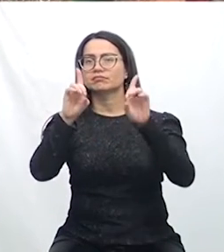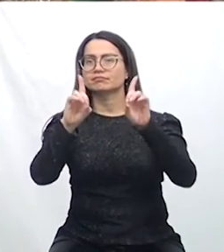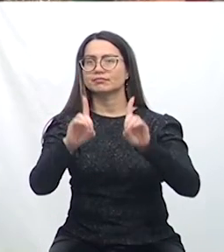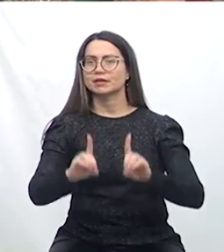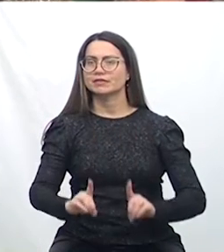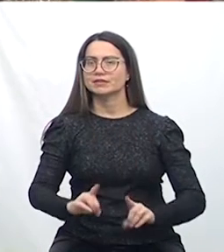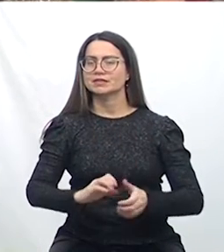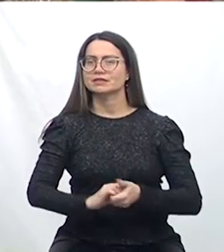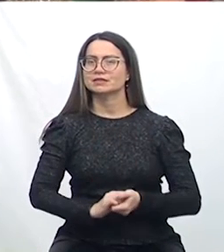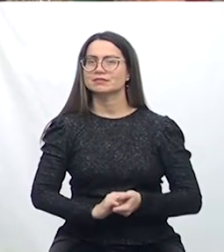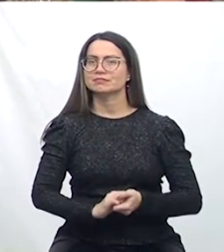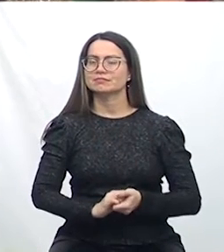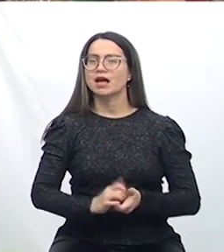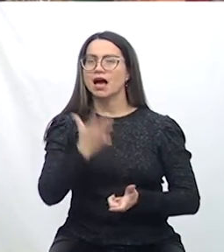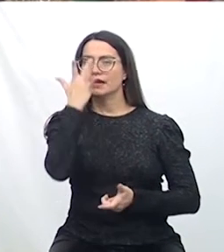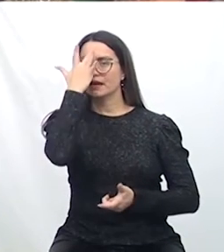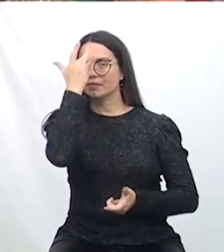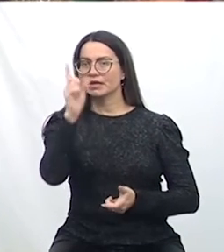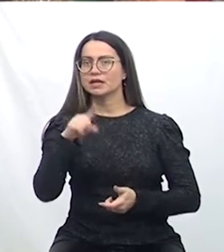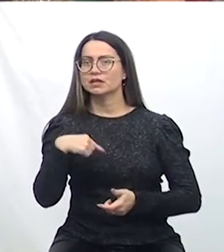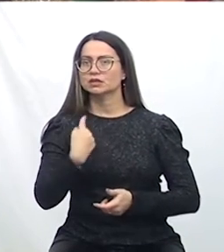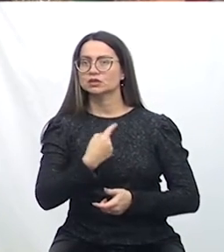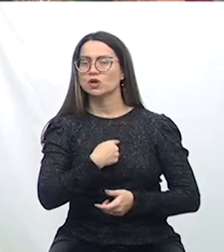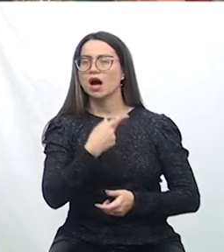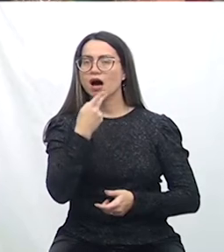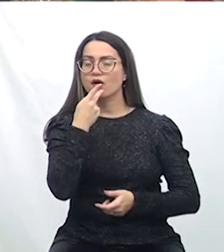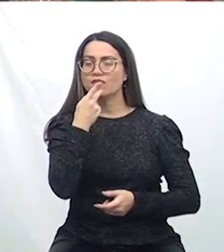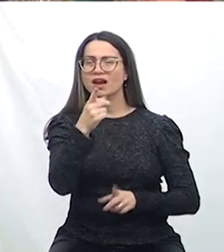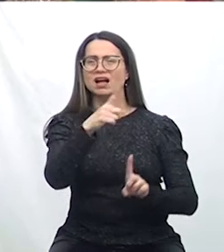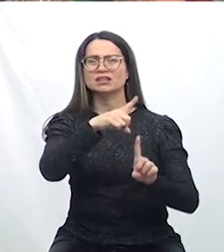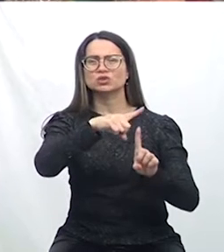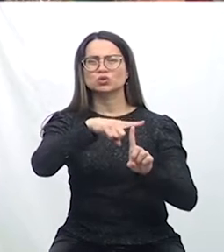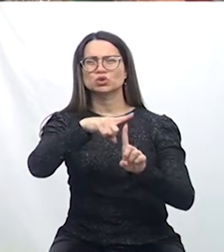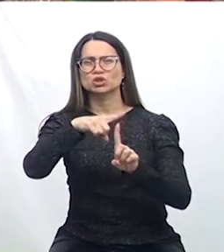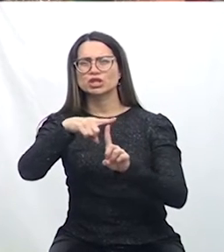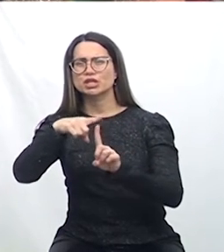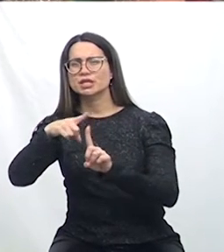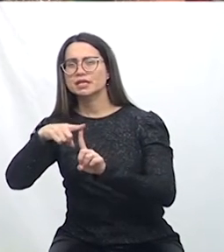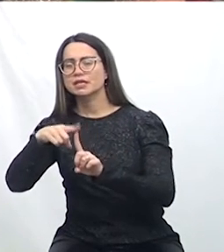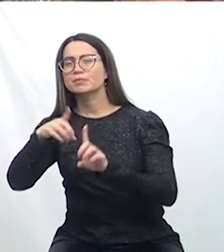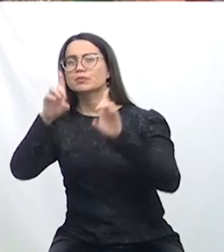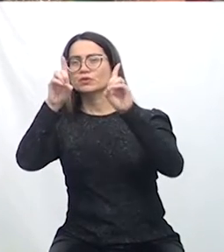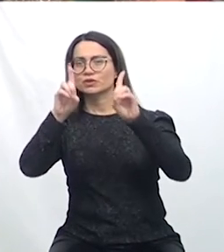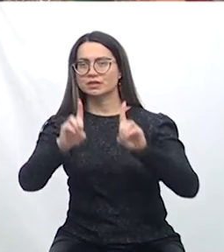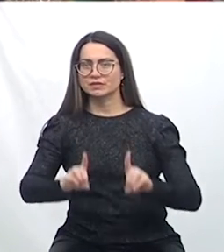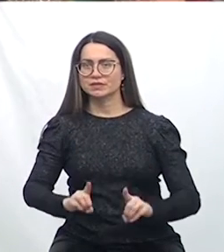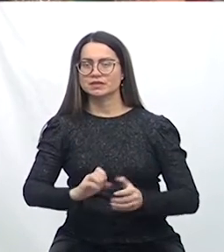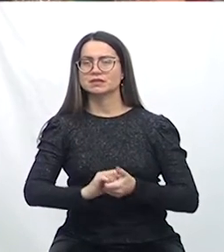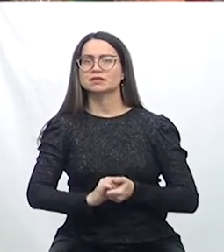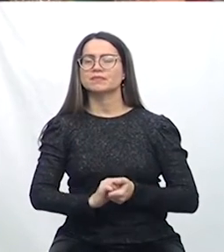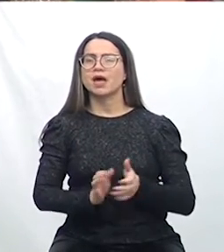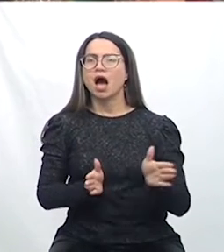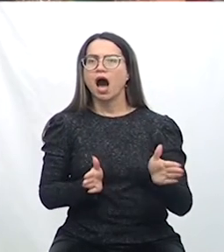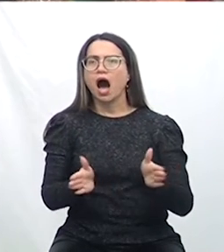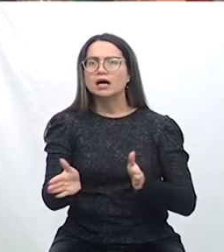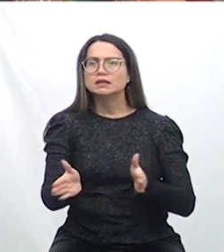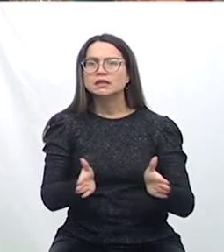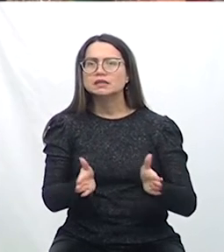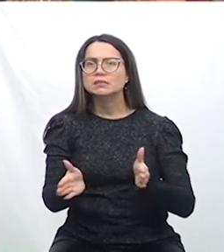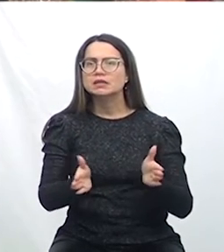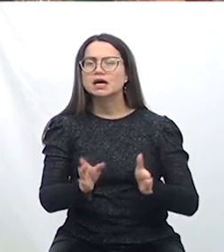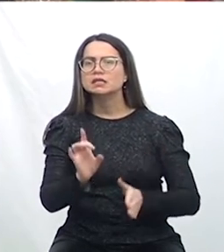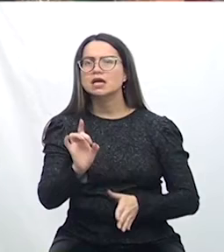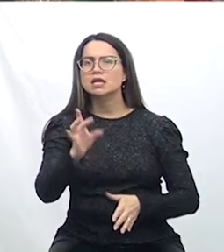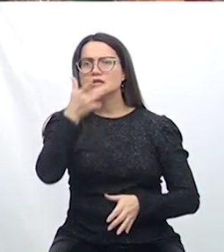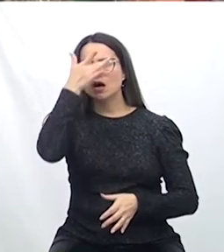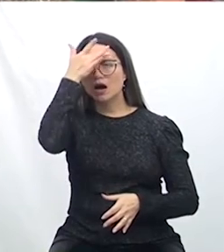tratar amanhã aqui dos vários tipos de deficiência. Acessibilidade não é só daquela pessoa